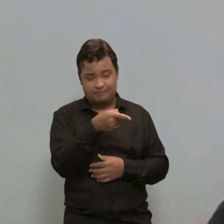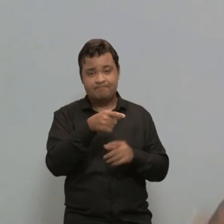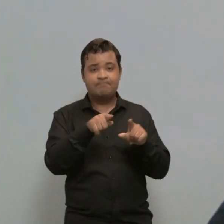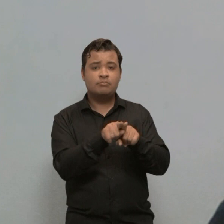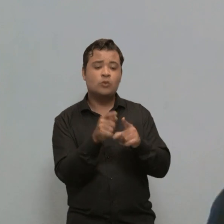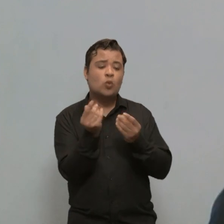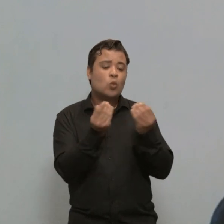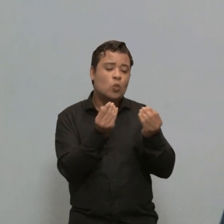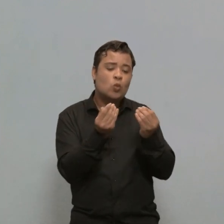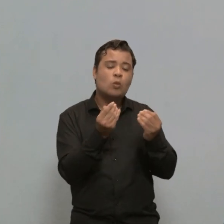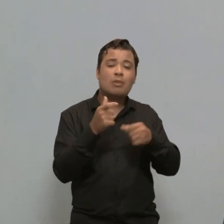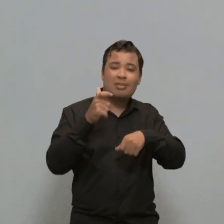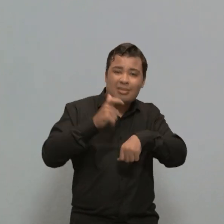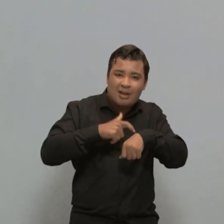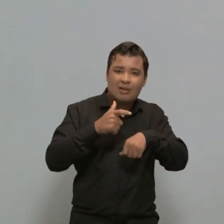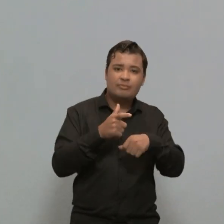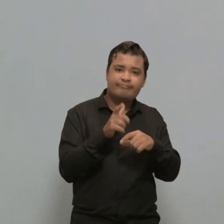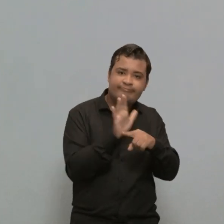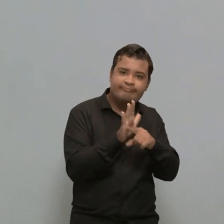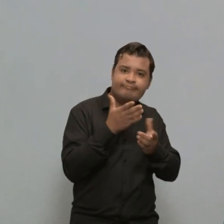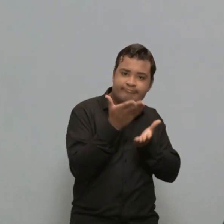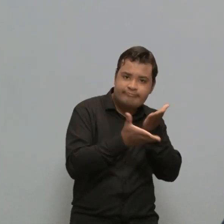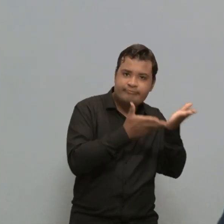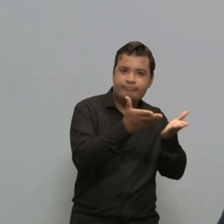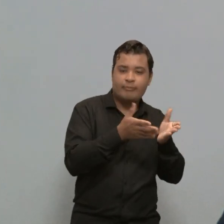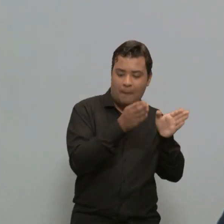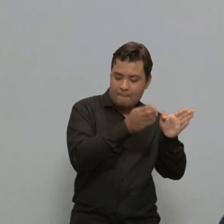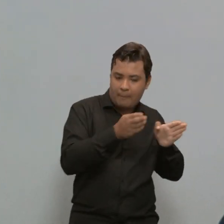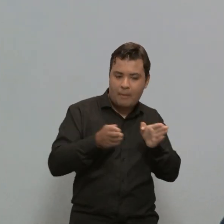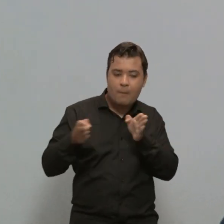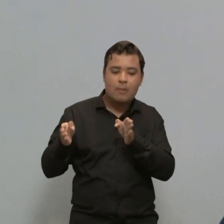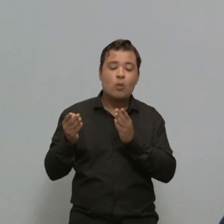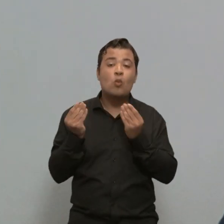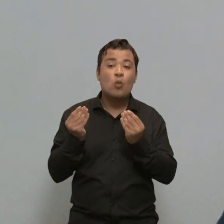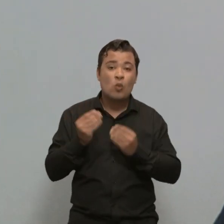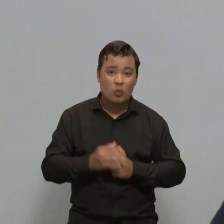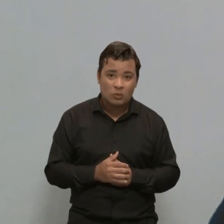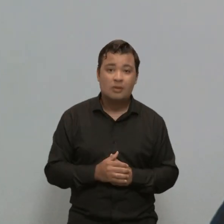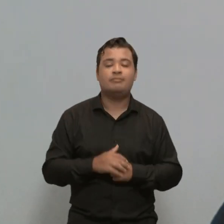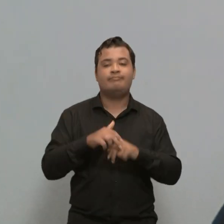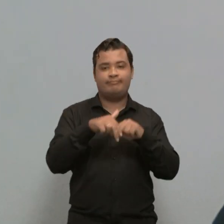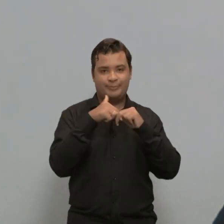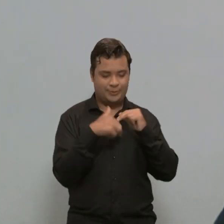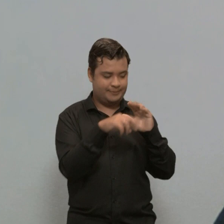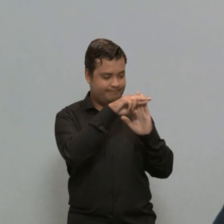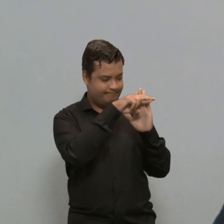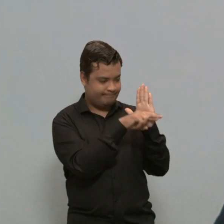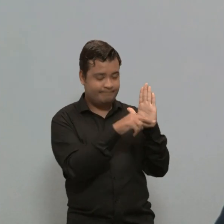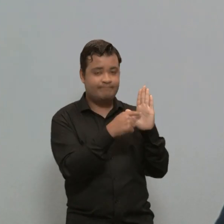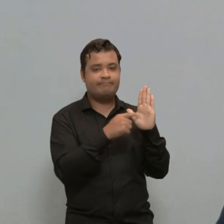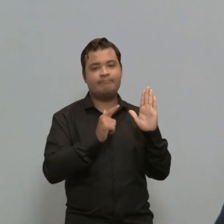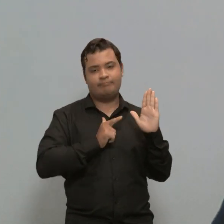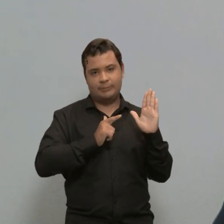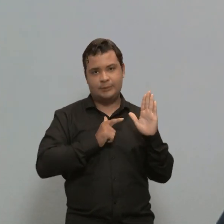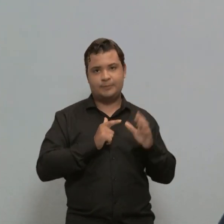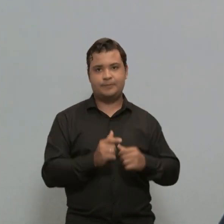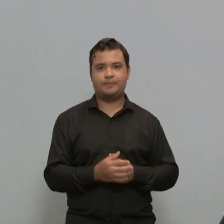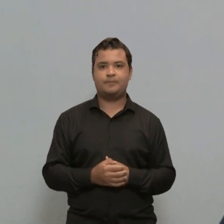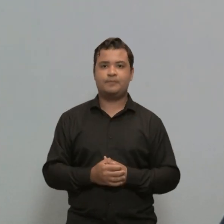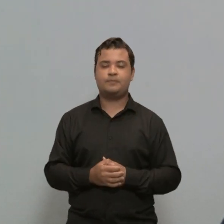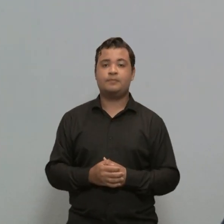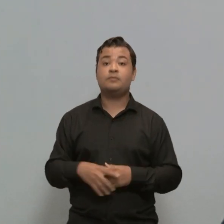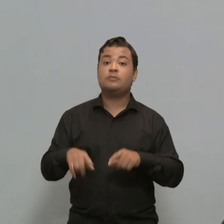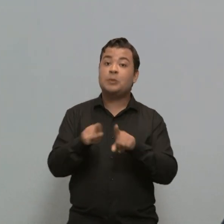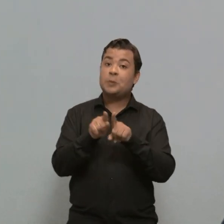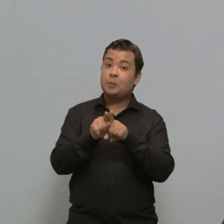orientando fluxos e procedimentos. Tá? Então, esse é o objetivo do protocolo. É importante salientar